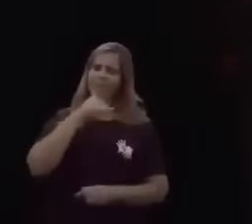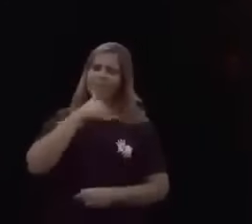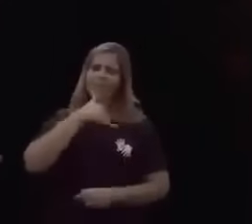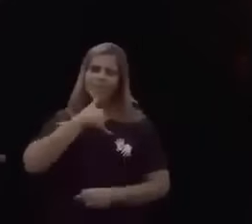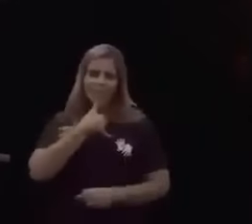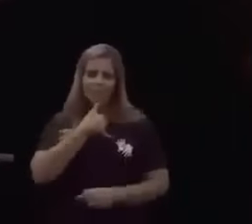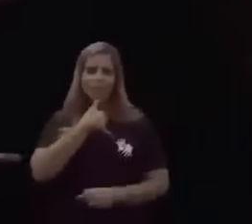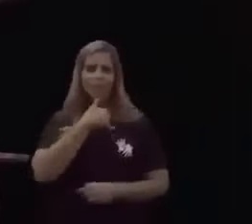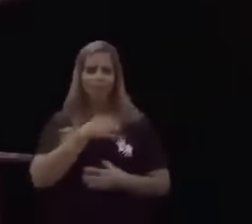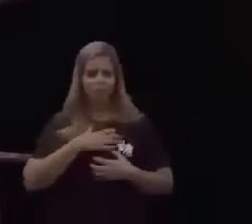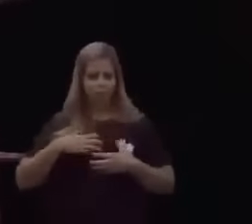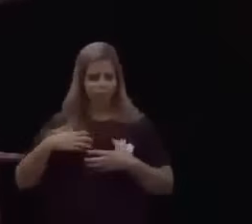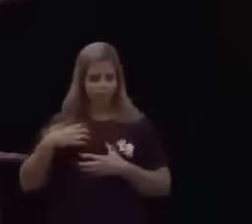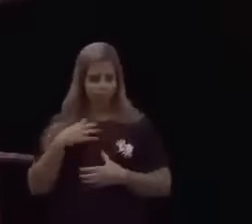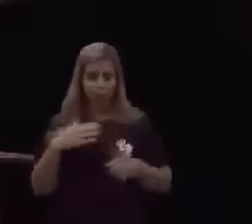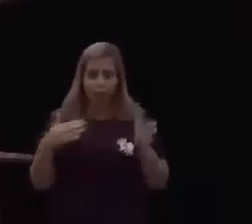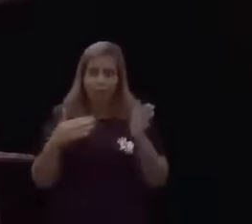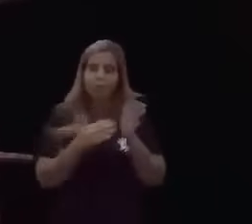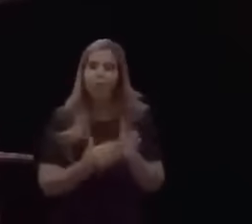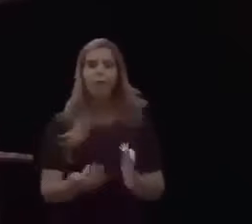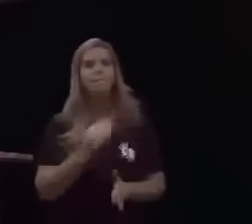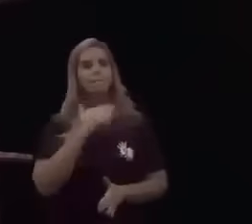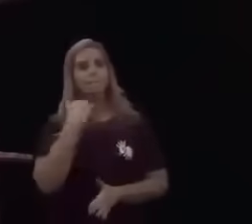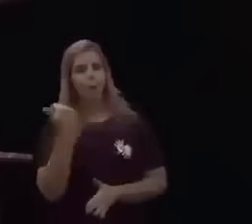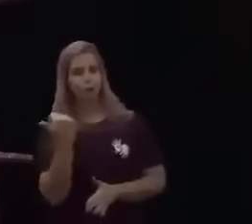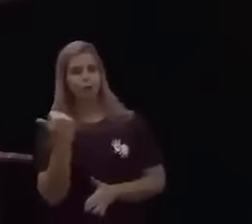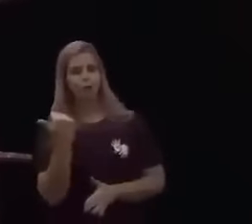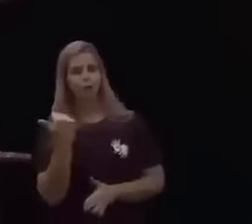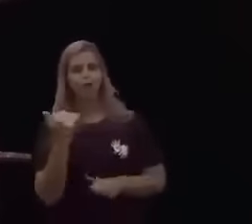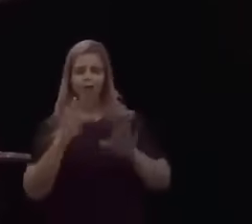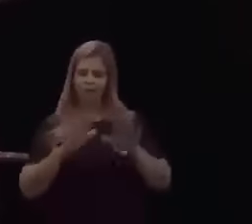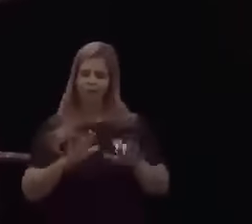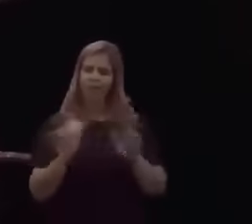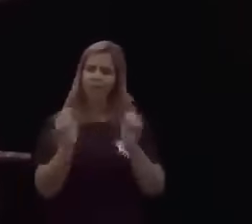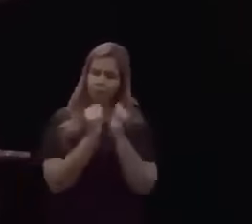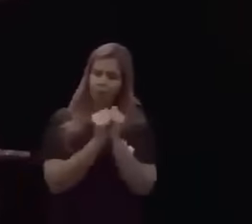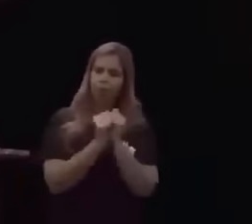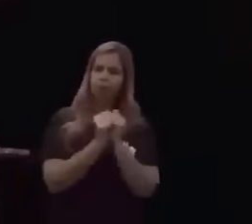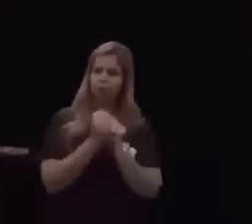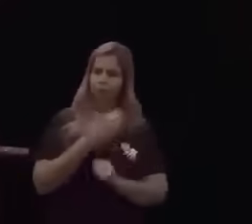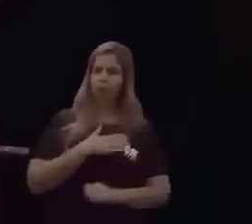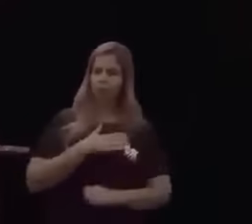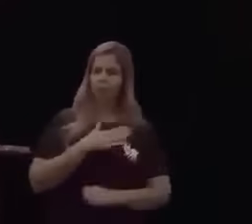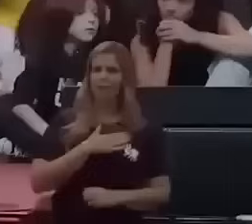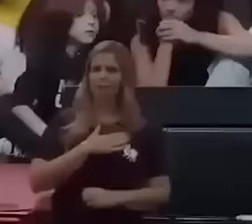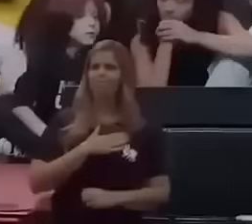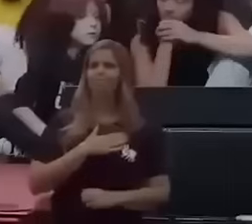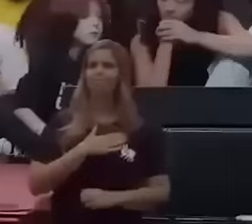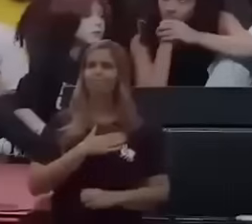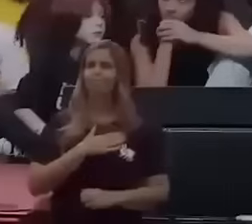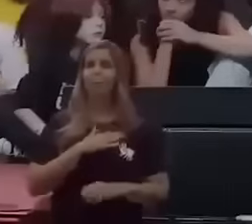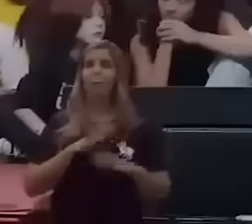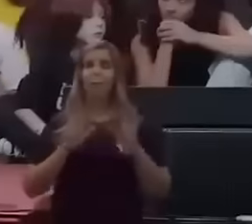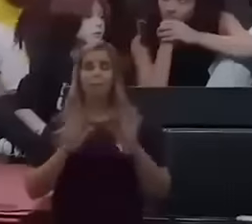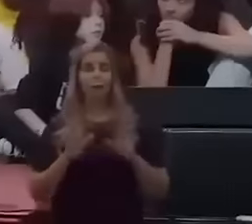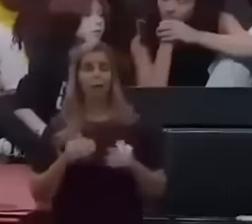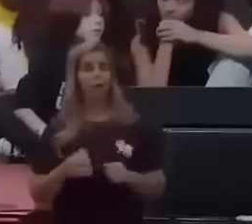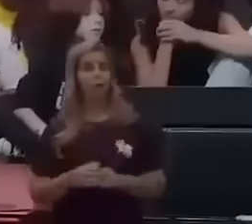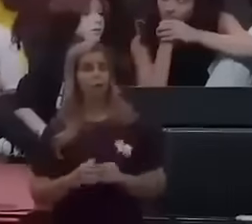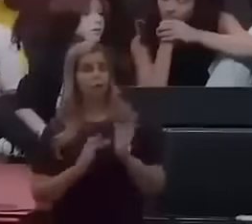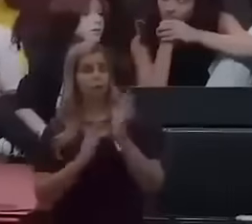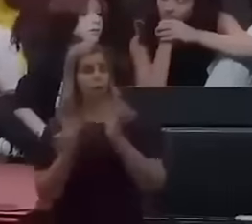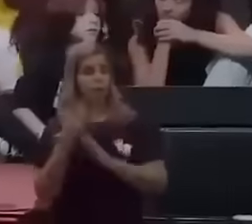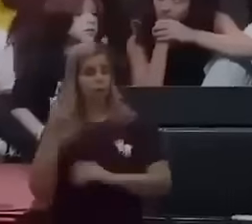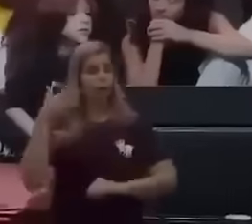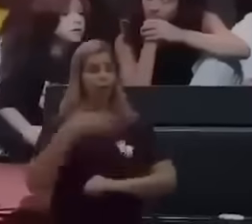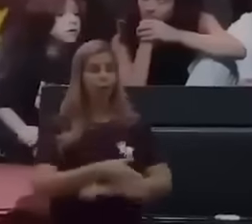morte, ficai comigo, vigiai comigo. E diz a Bíblia que Jesus entra sozinho para o interior do